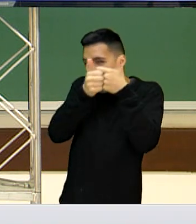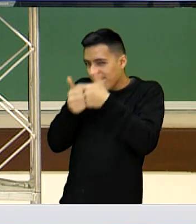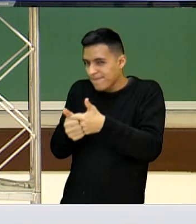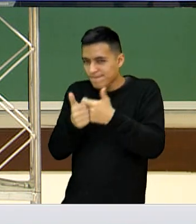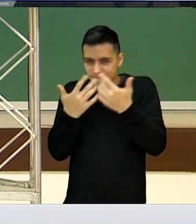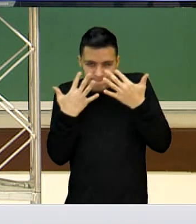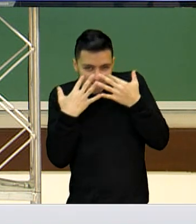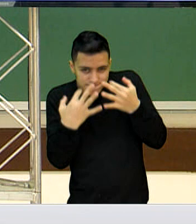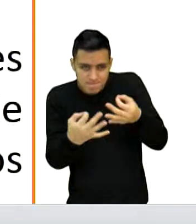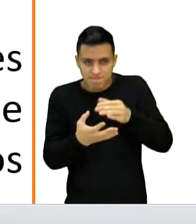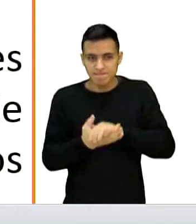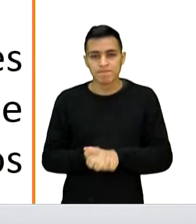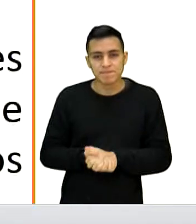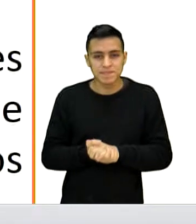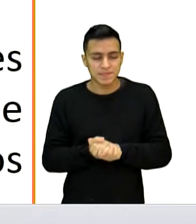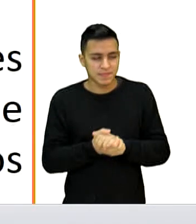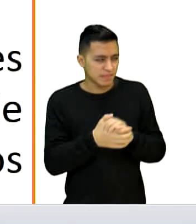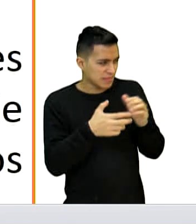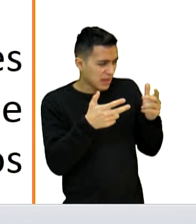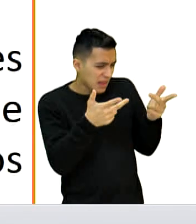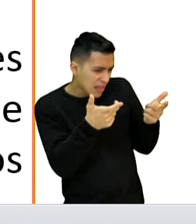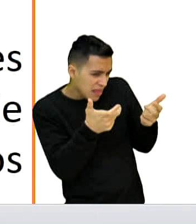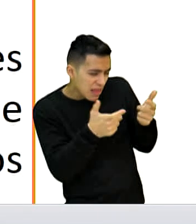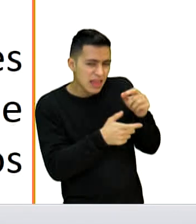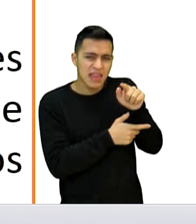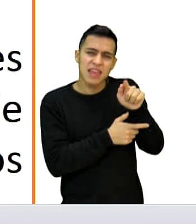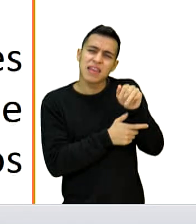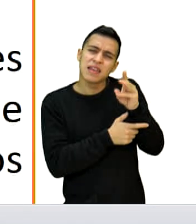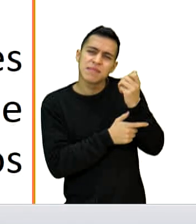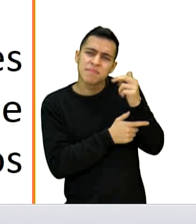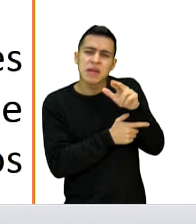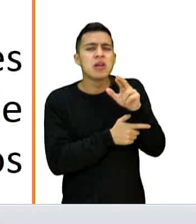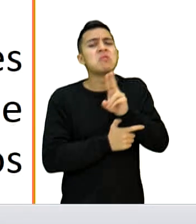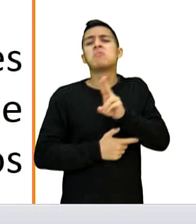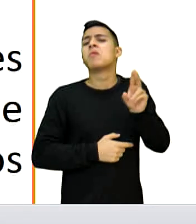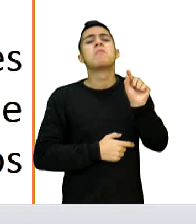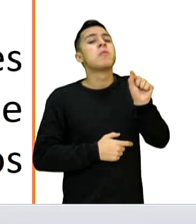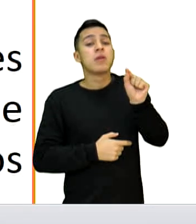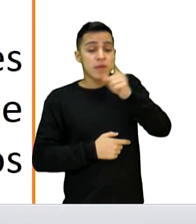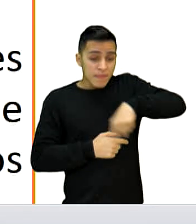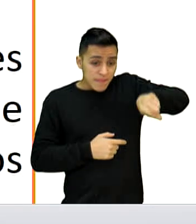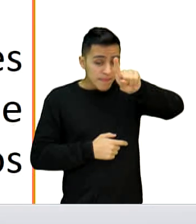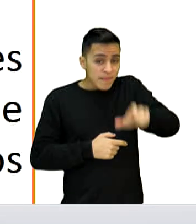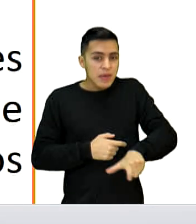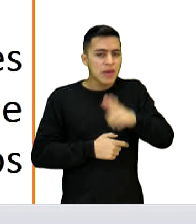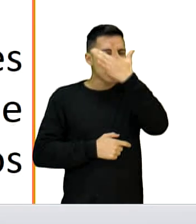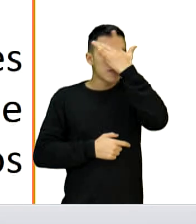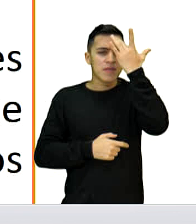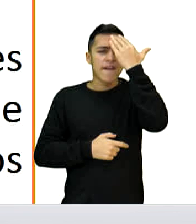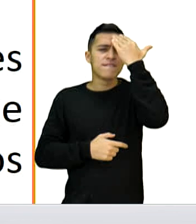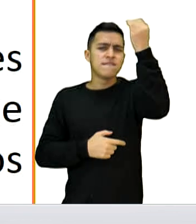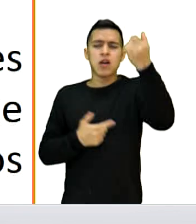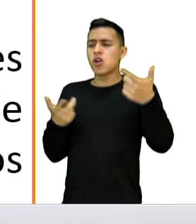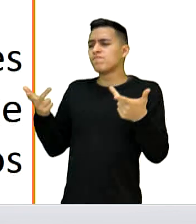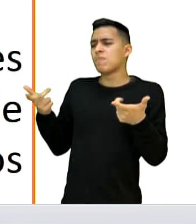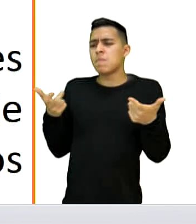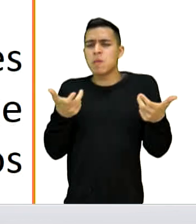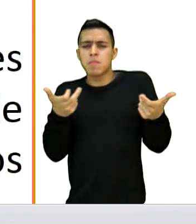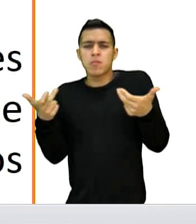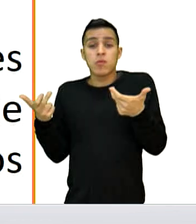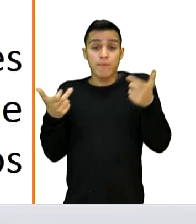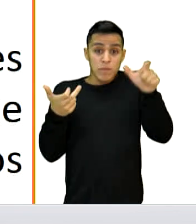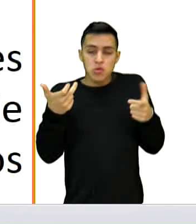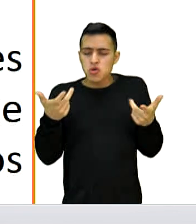atenção. Gamer é o nome dado atualmente para os famosos jogadores de